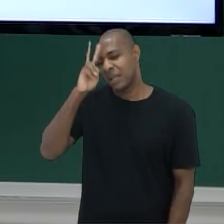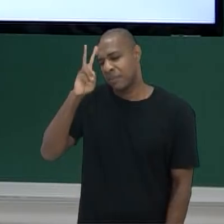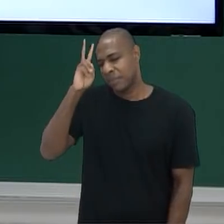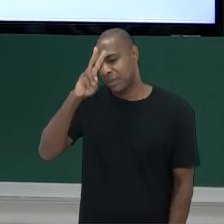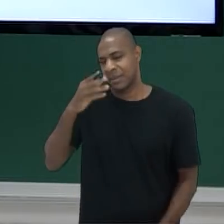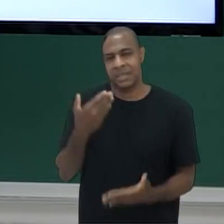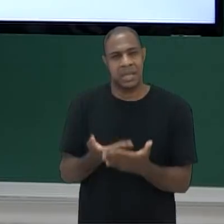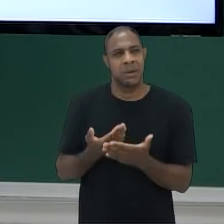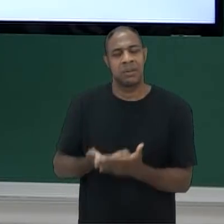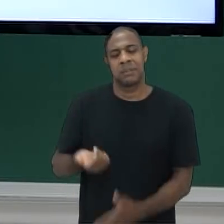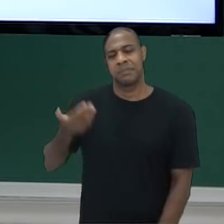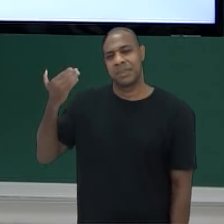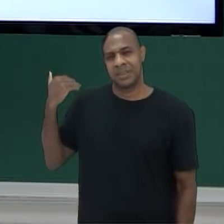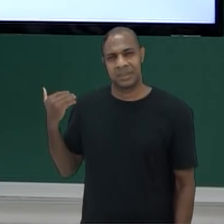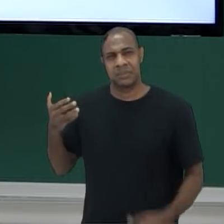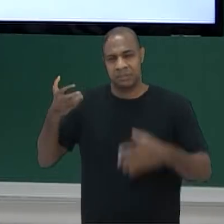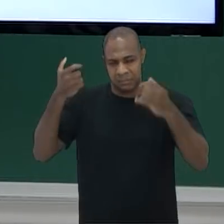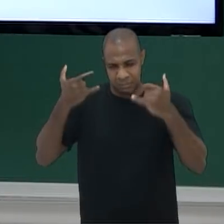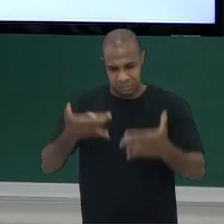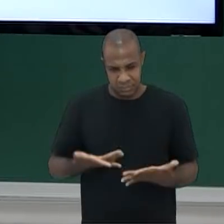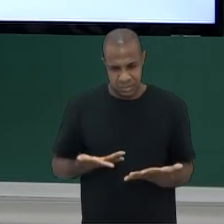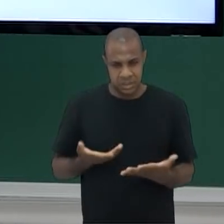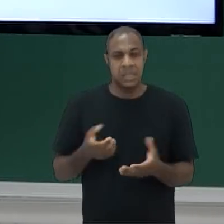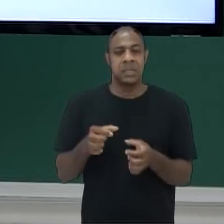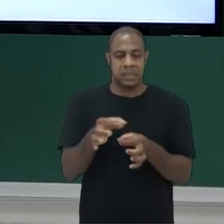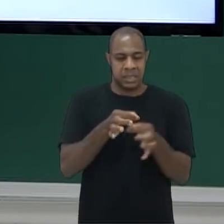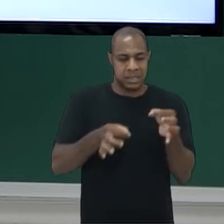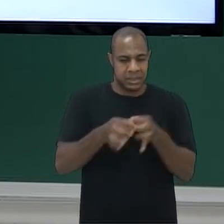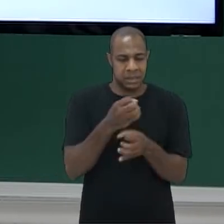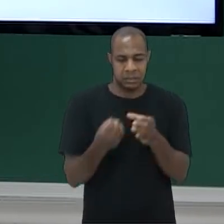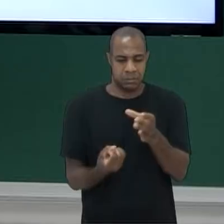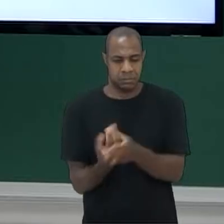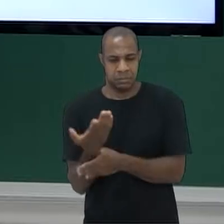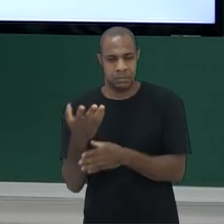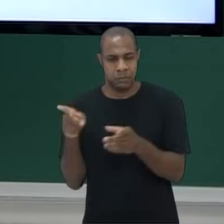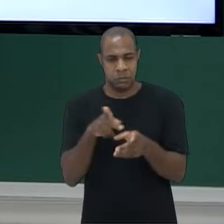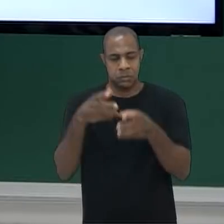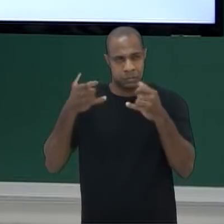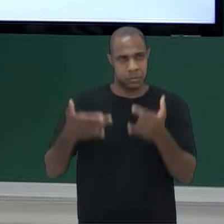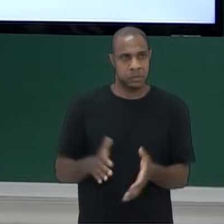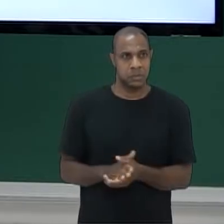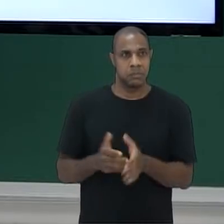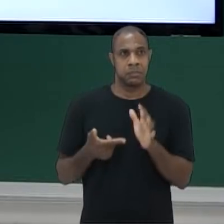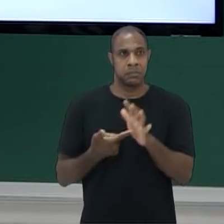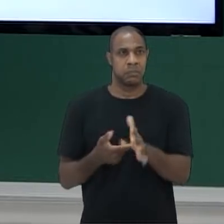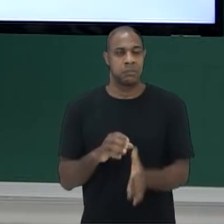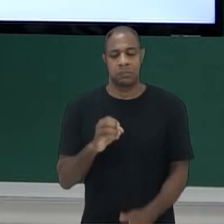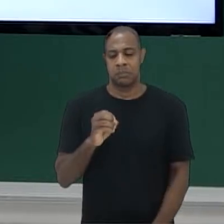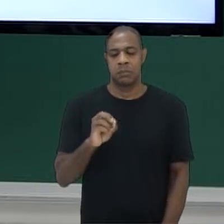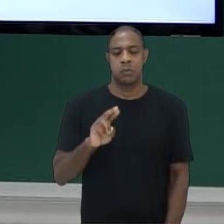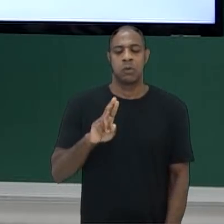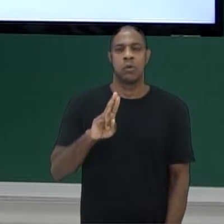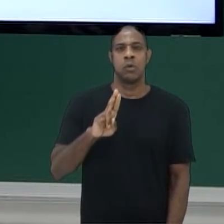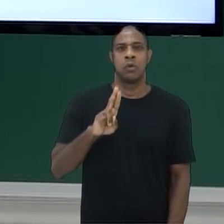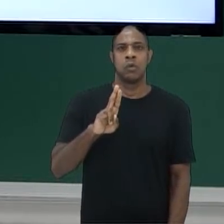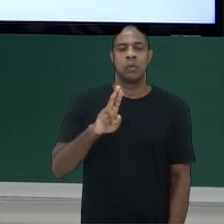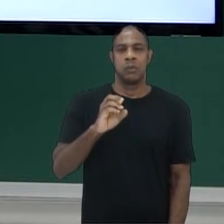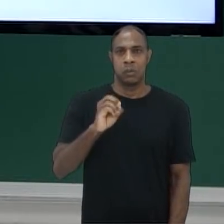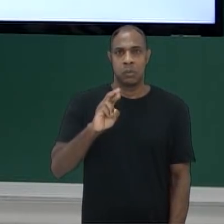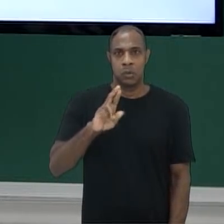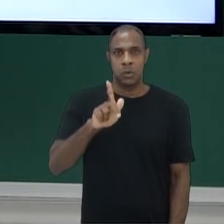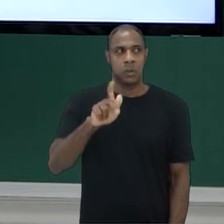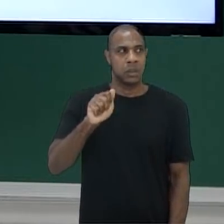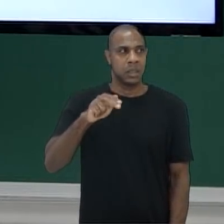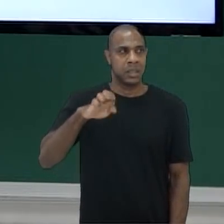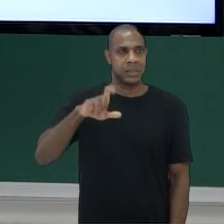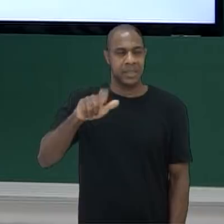aula anterior que nós falamos da célula vegetal? Então eu trago para vocês as organelas que são comuns, as duas,